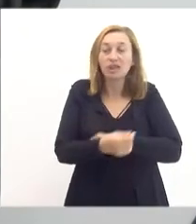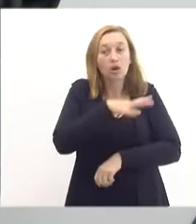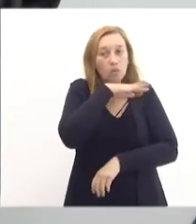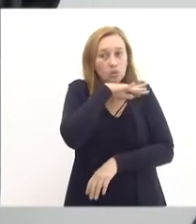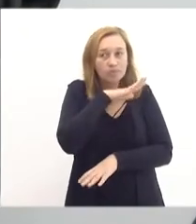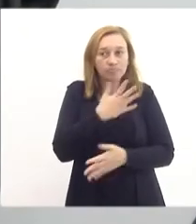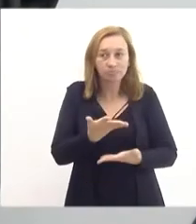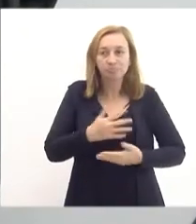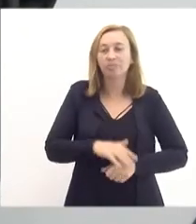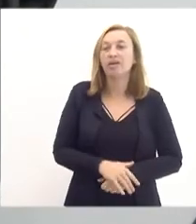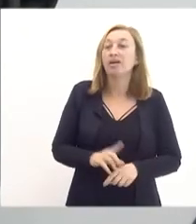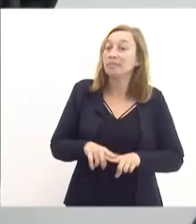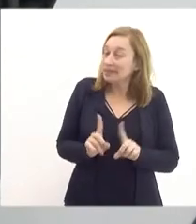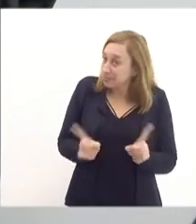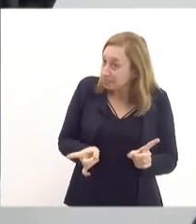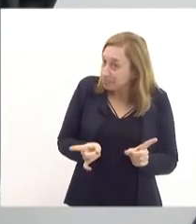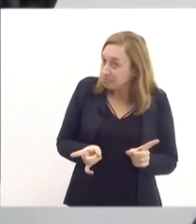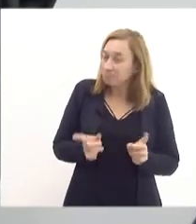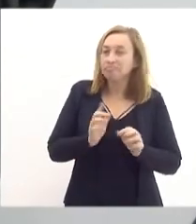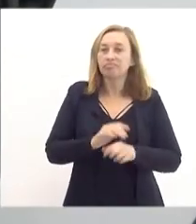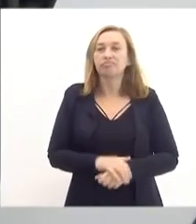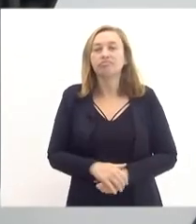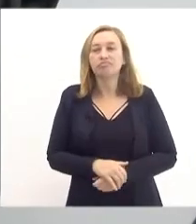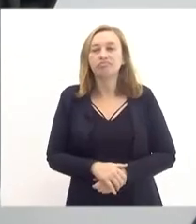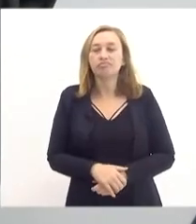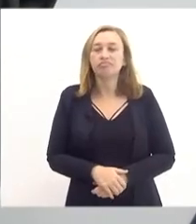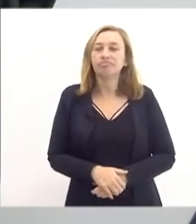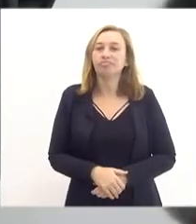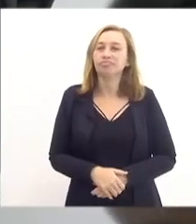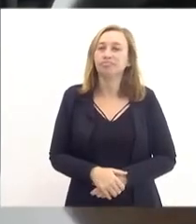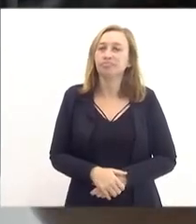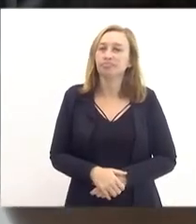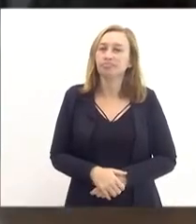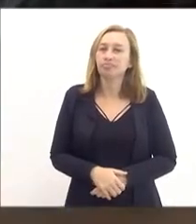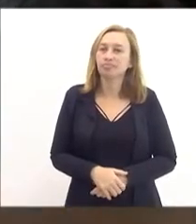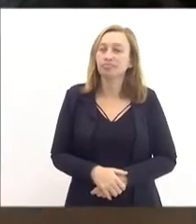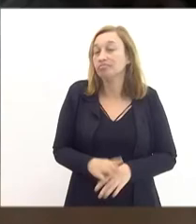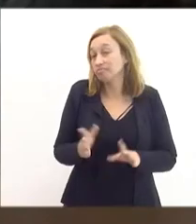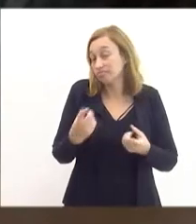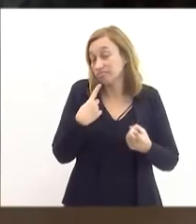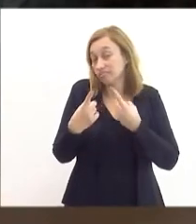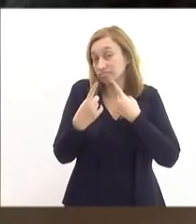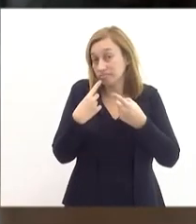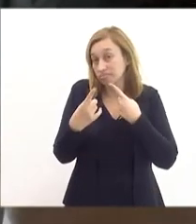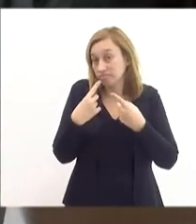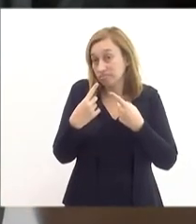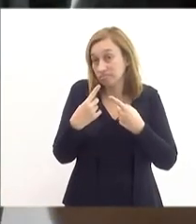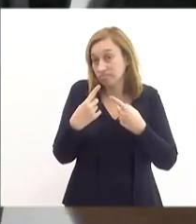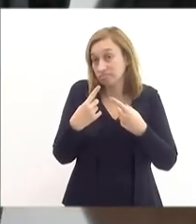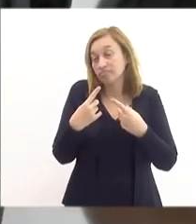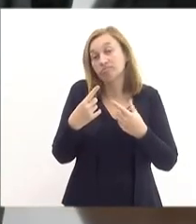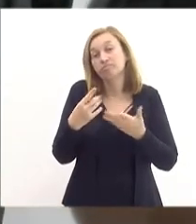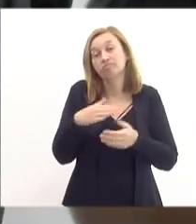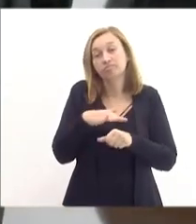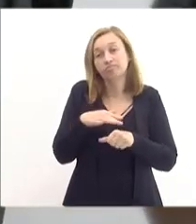Não. Mas eu acho, e aí é uma discussão que a gente vai travar com o